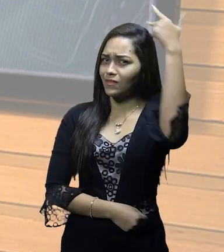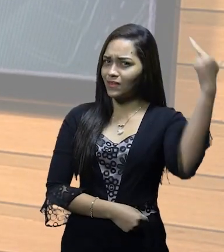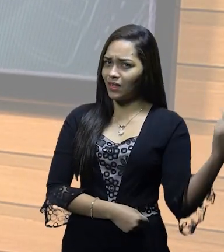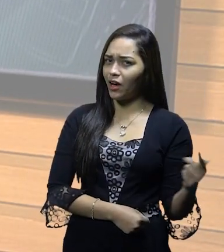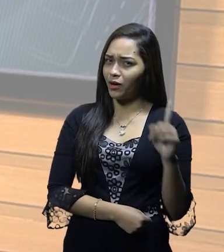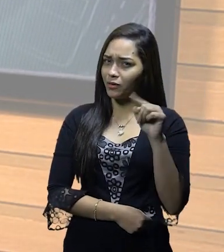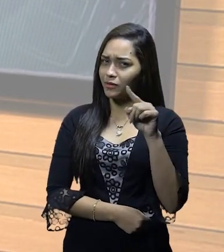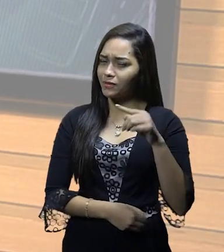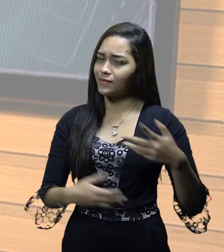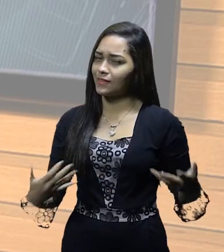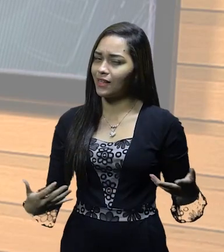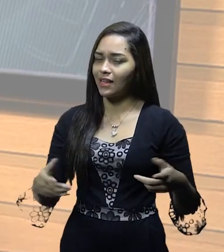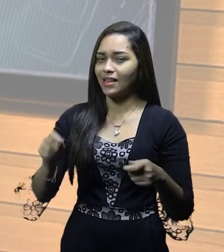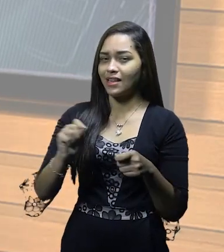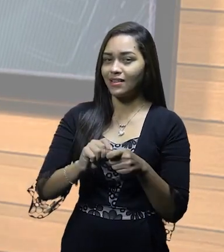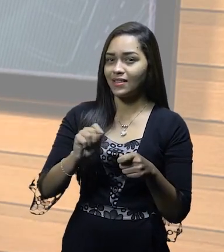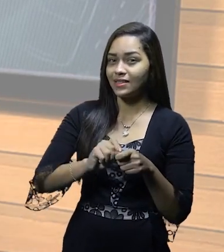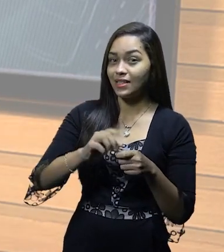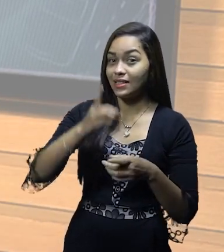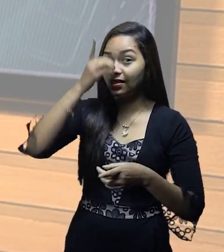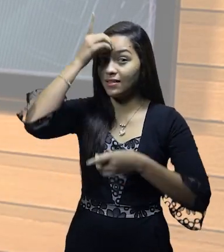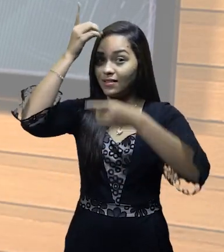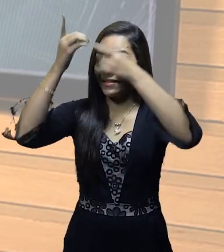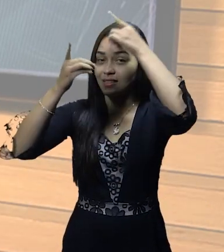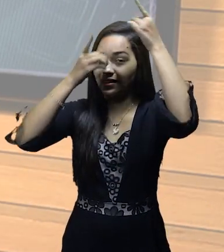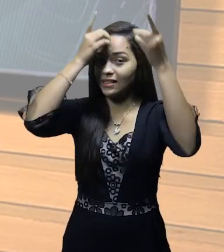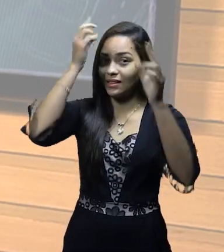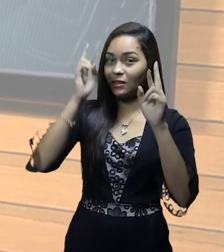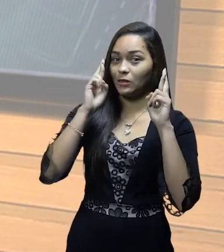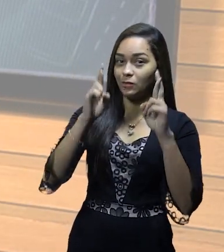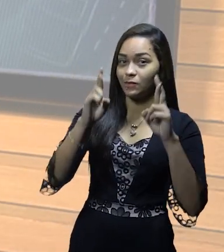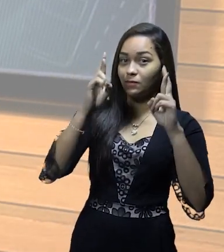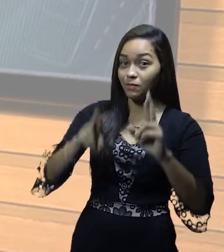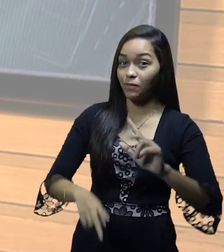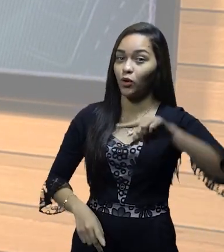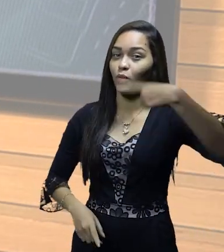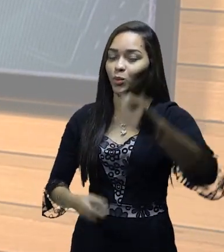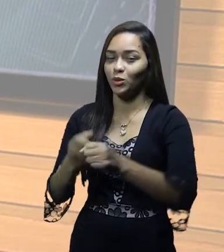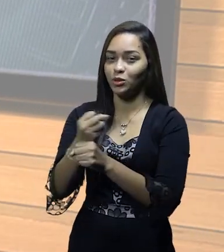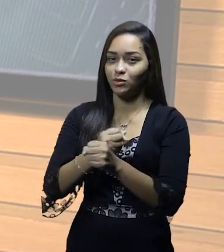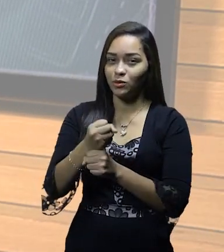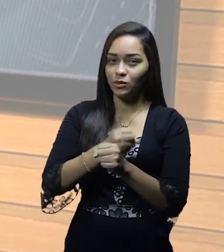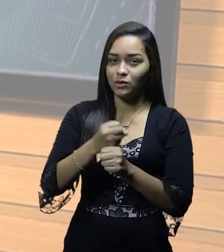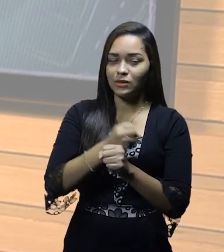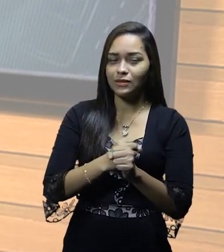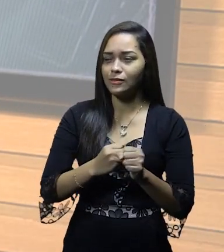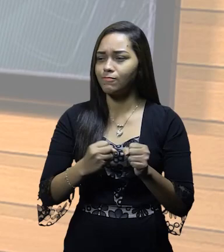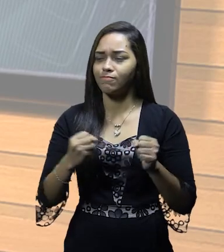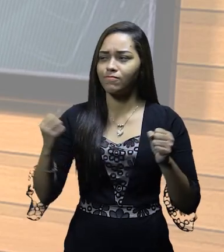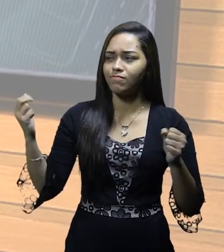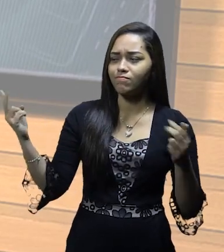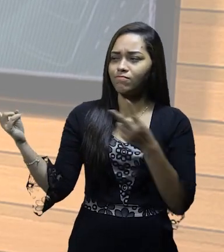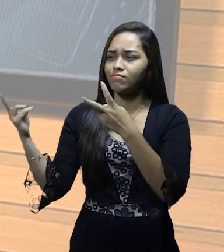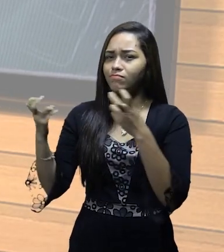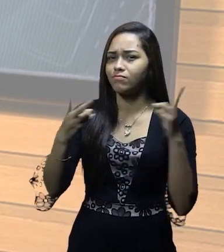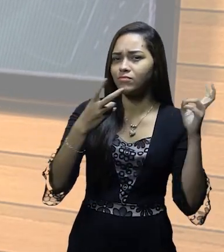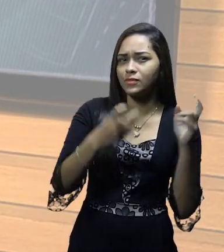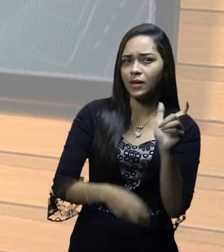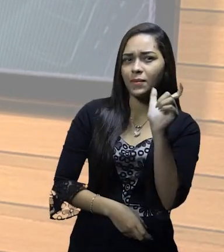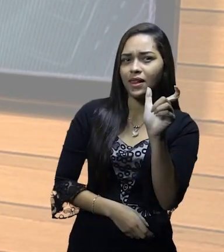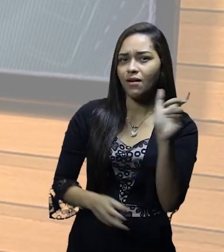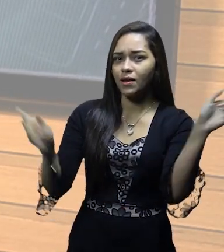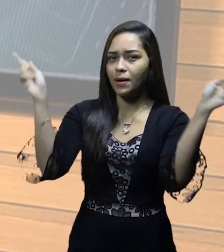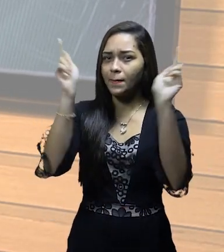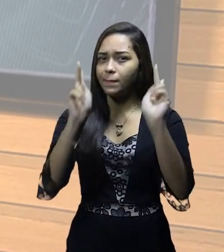nossas, criar, né, as nossas expectativas para o ano que vem, uma coisa que nós ouvimos muito é a palavra